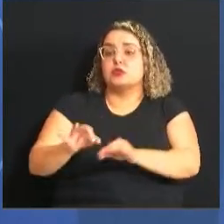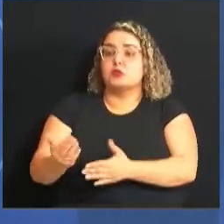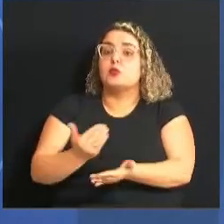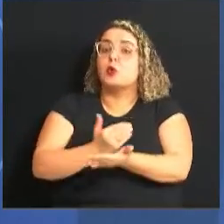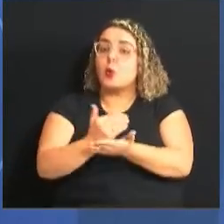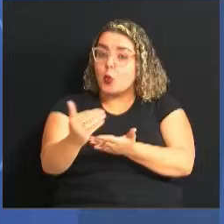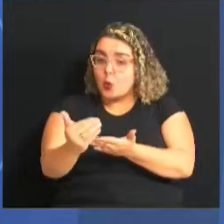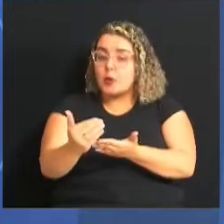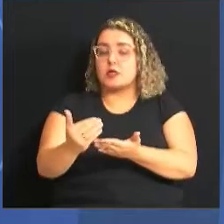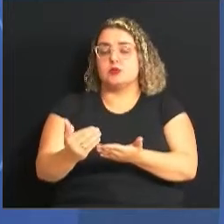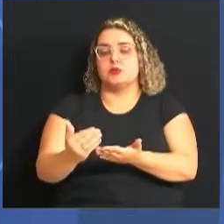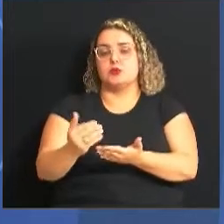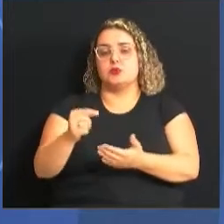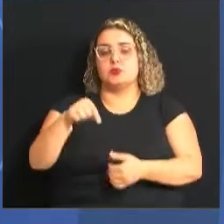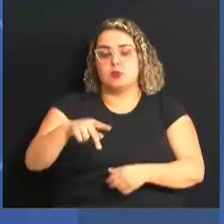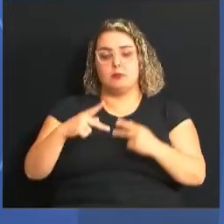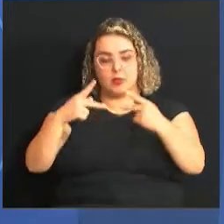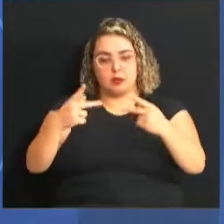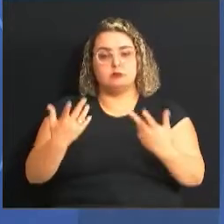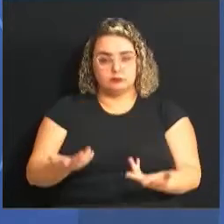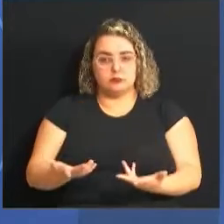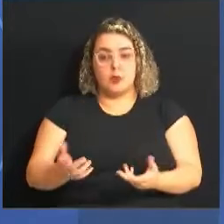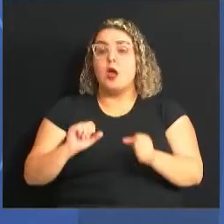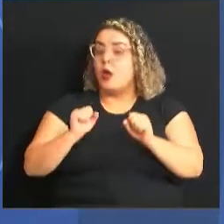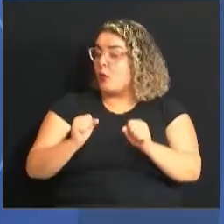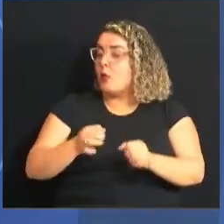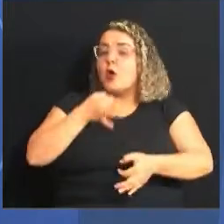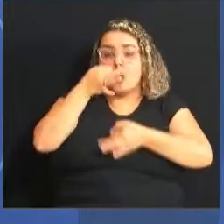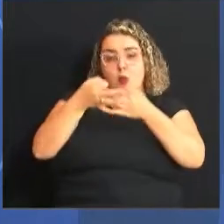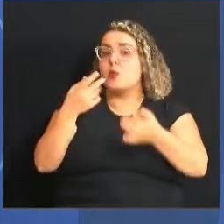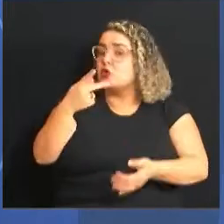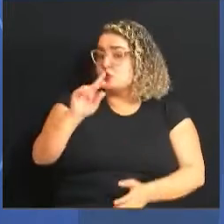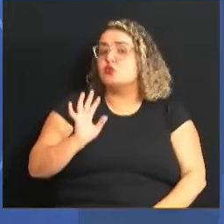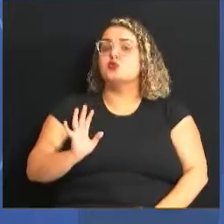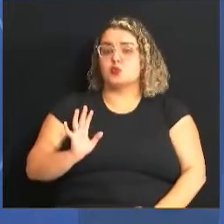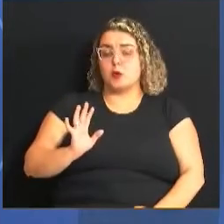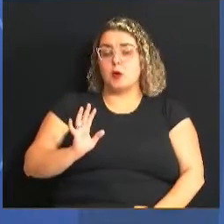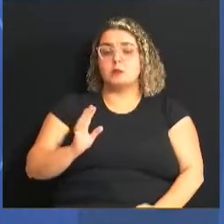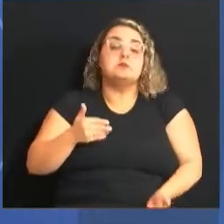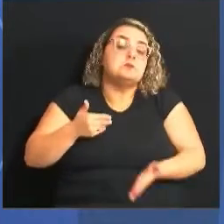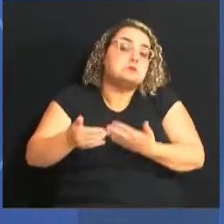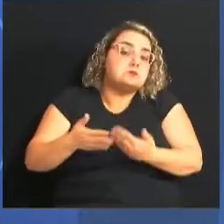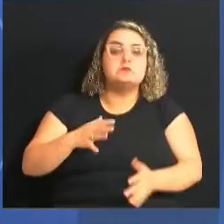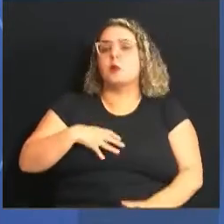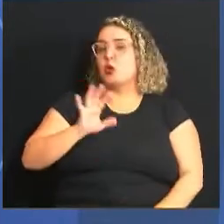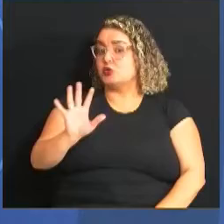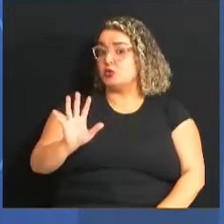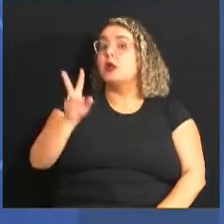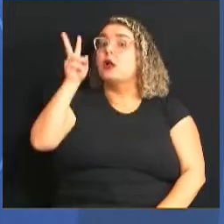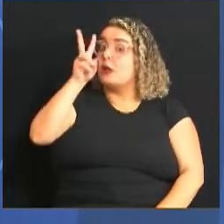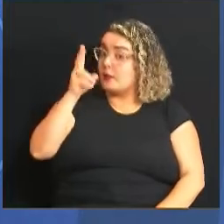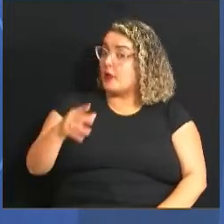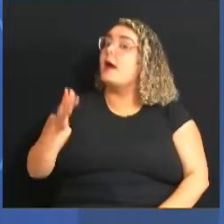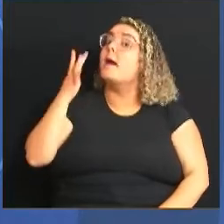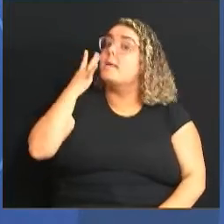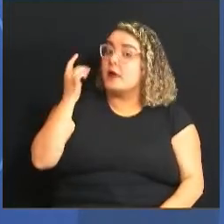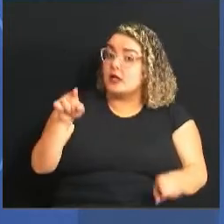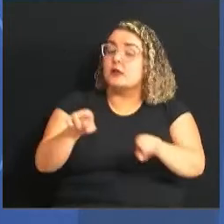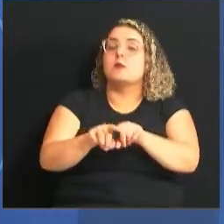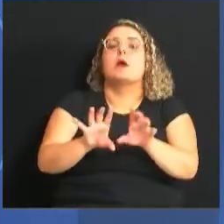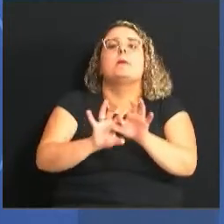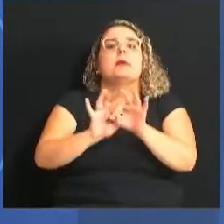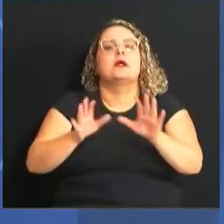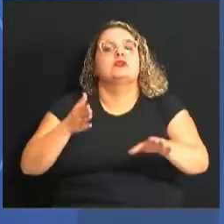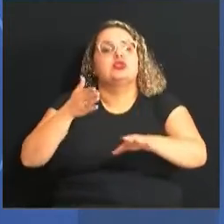nessa página e você pode dar a sua contribuição. De qualquer forma, a gente lembra que amanhã também será permitida a